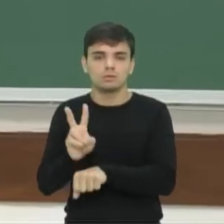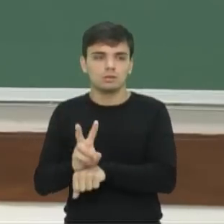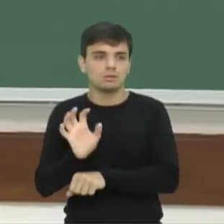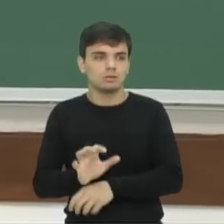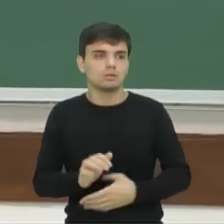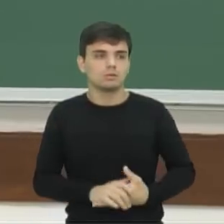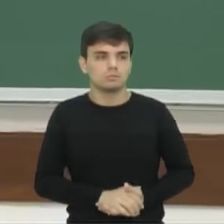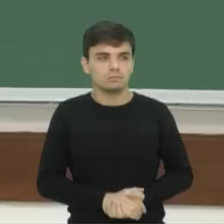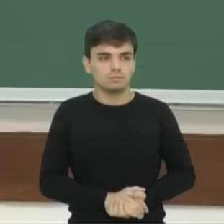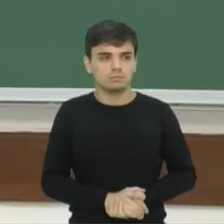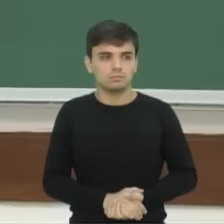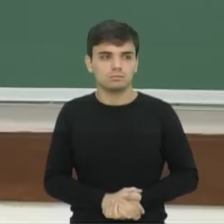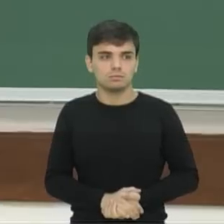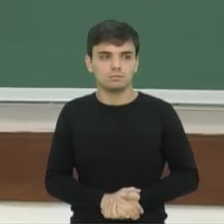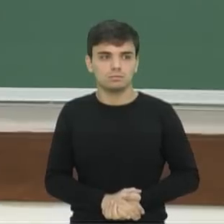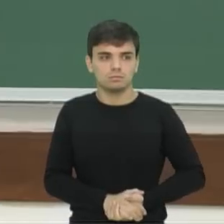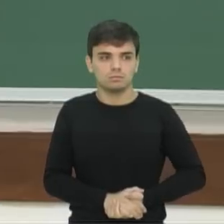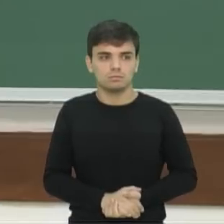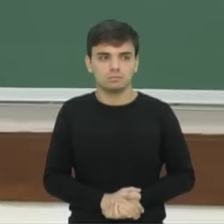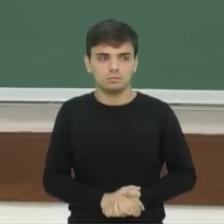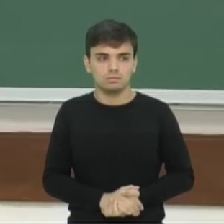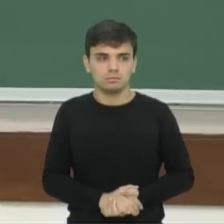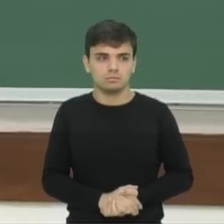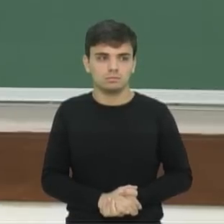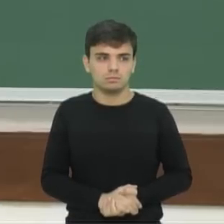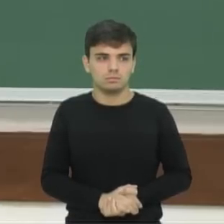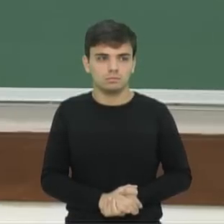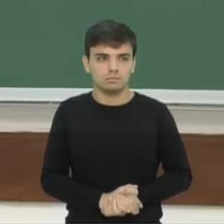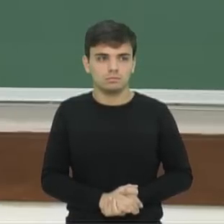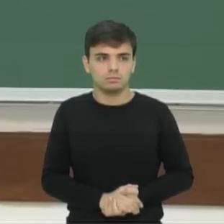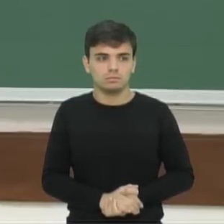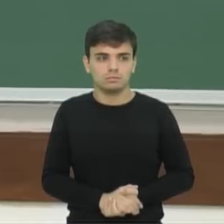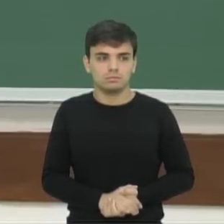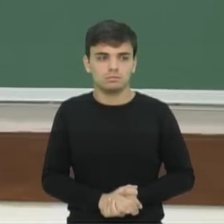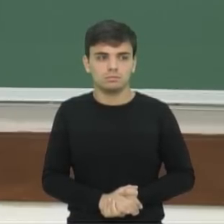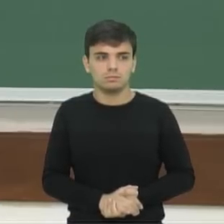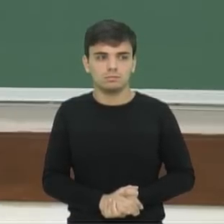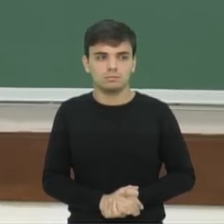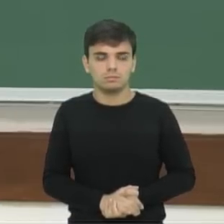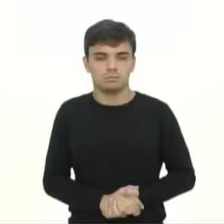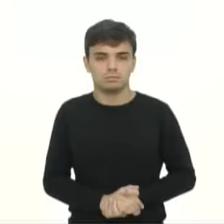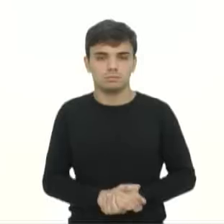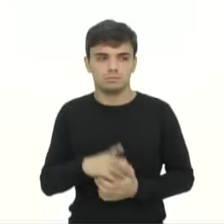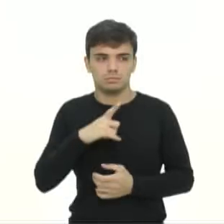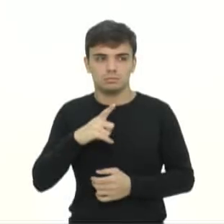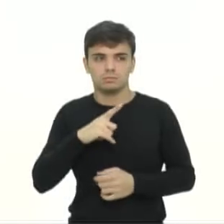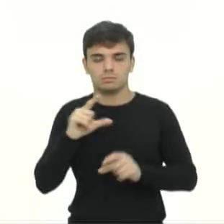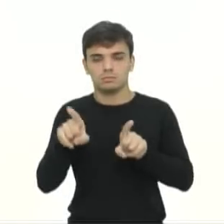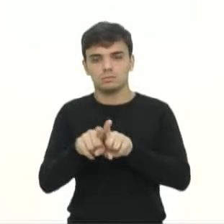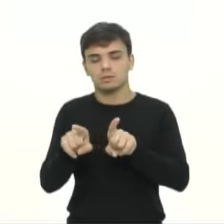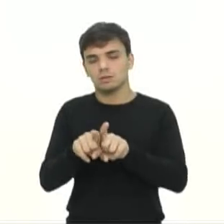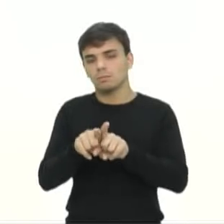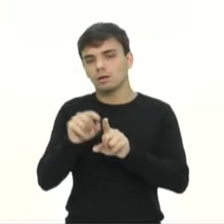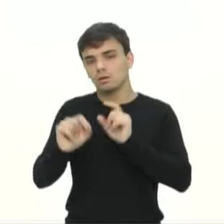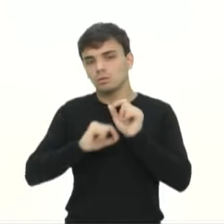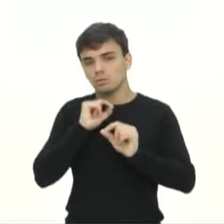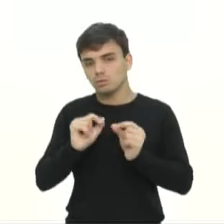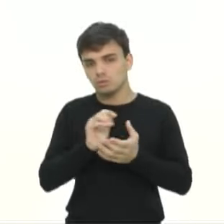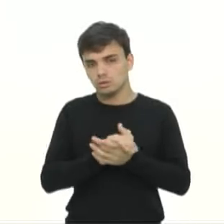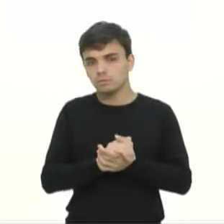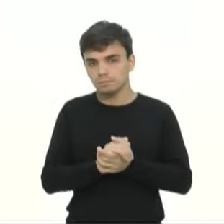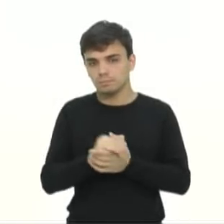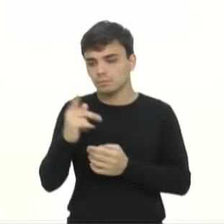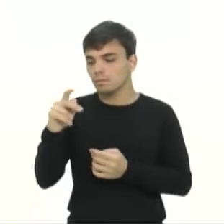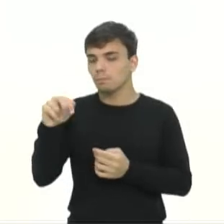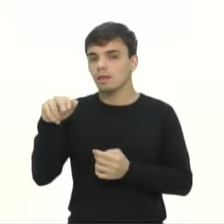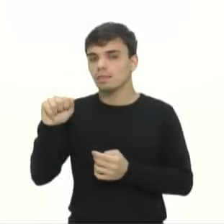tomados, as diferenças entre os golpes aqui para vocês. Então tem as penalidades também que podem ocorrer dentro da luta do